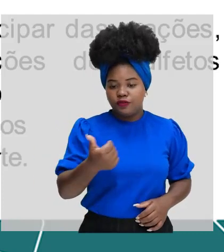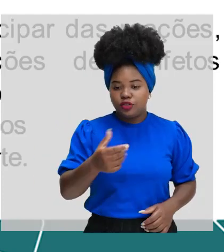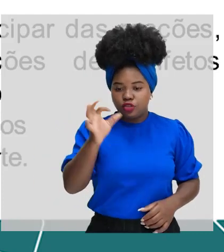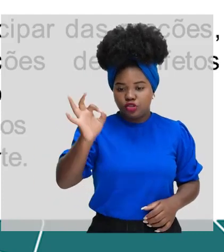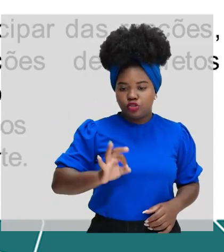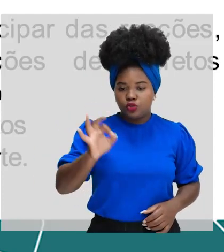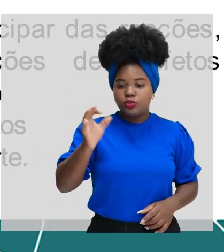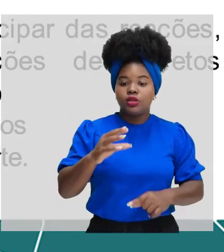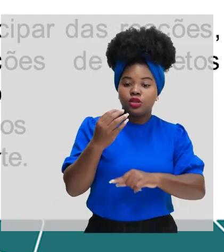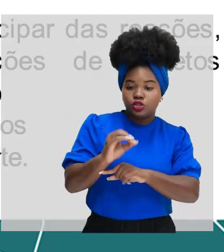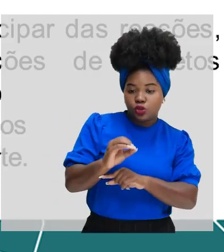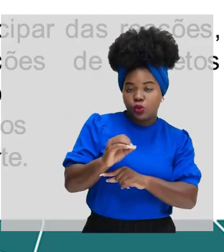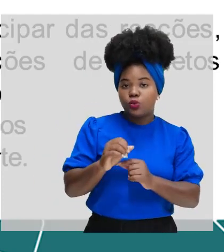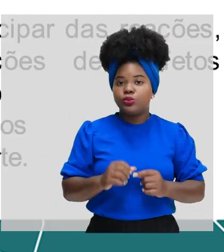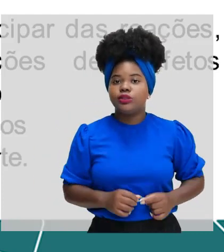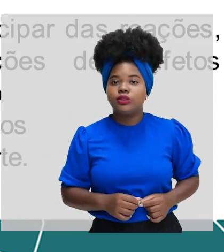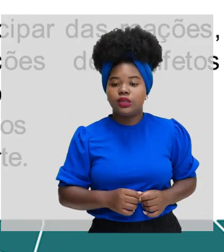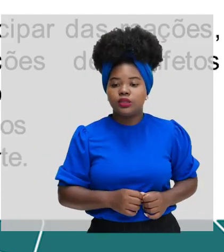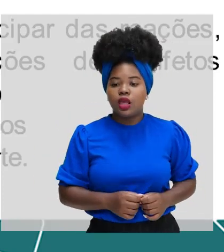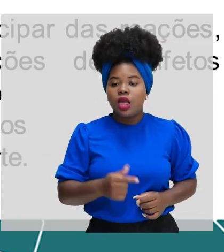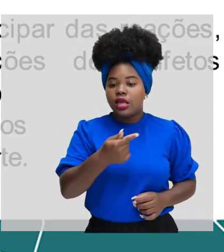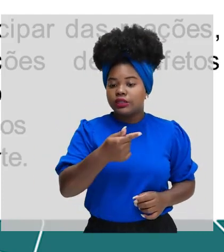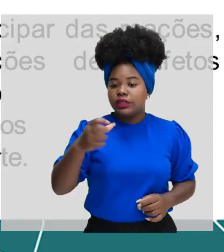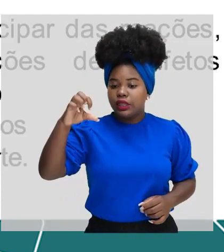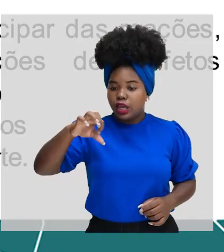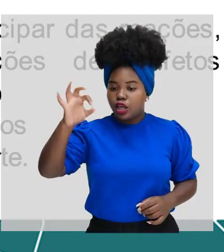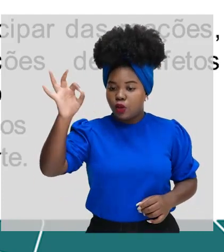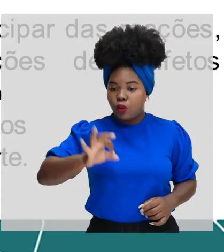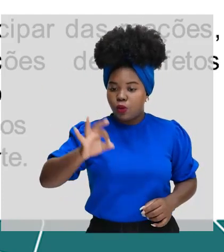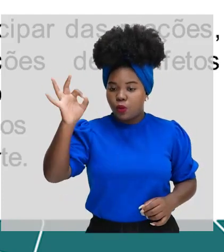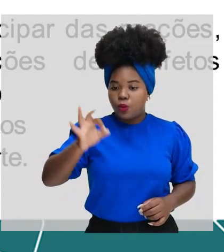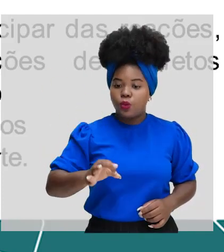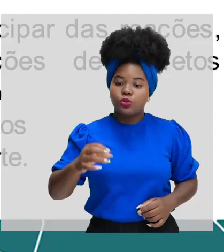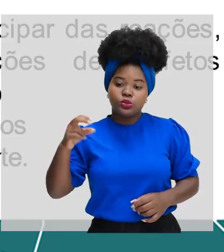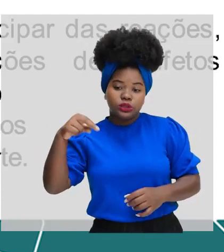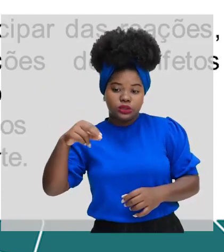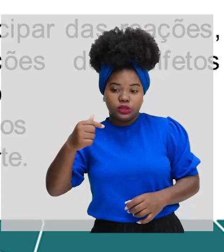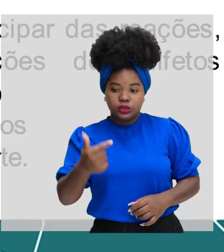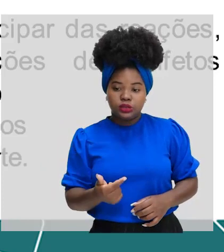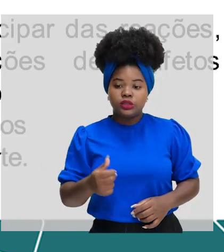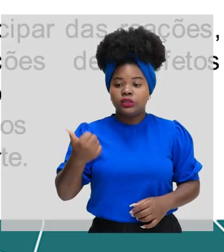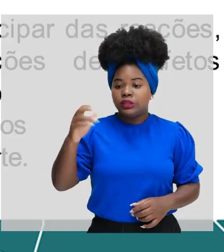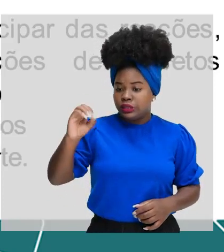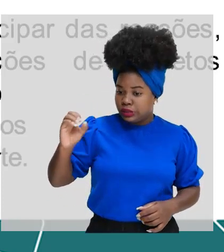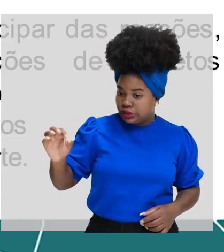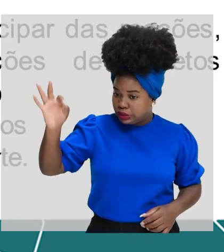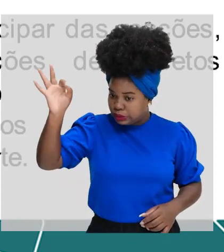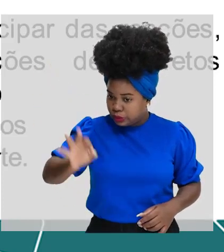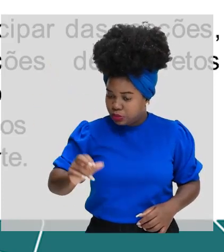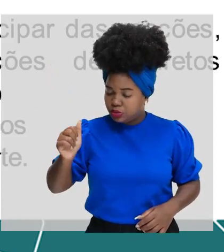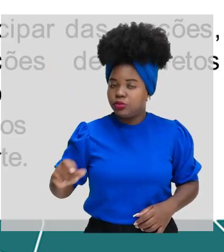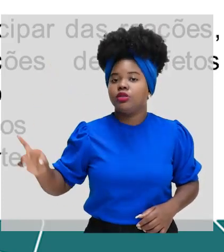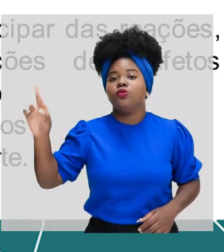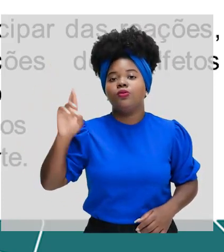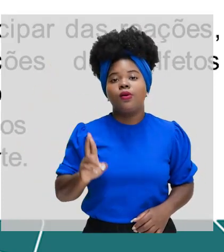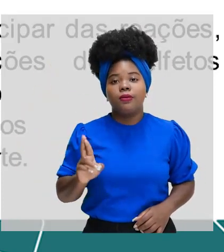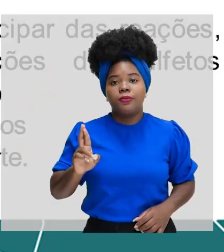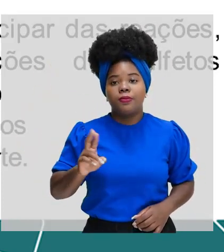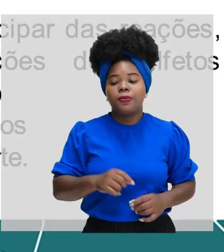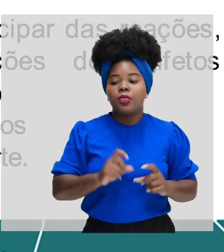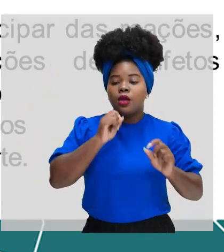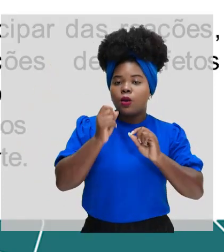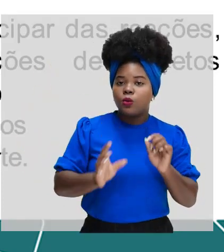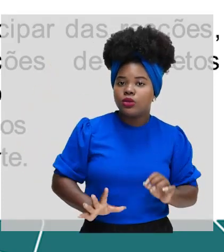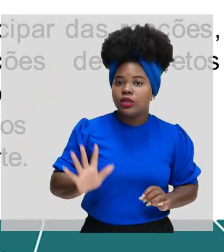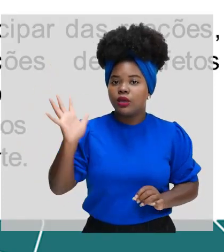de oxigênio, 79% de nitrogênio, 100% que seria o ar atmosférico,